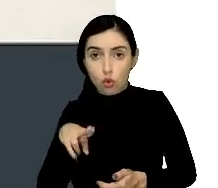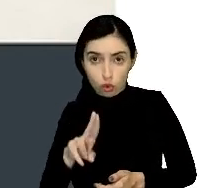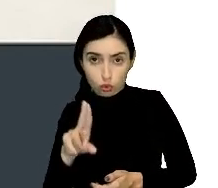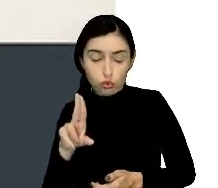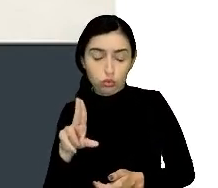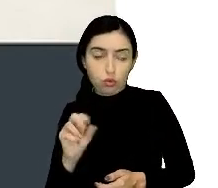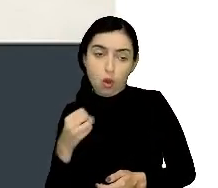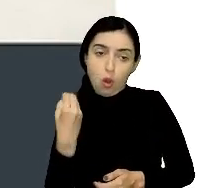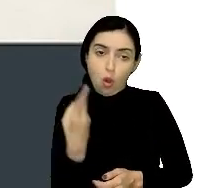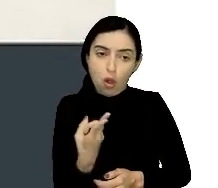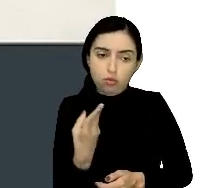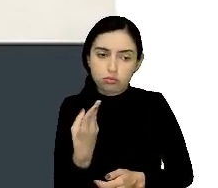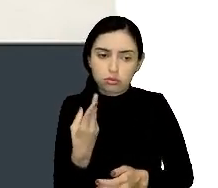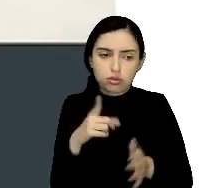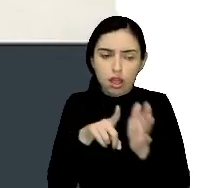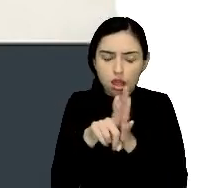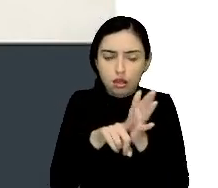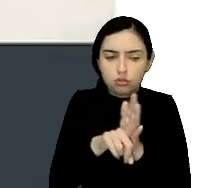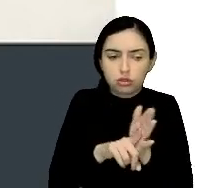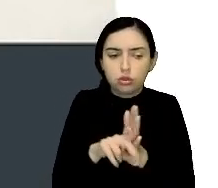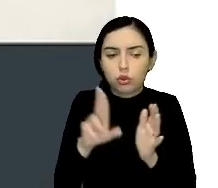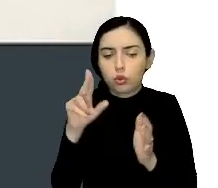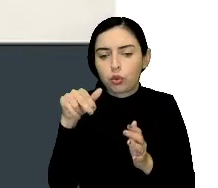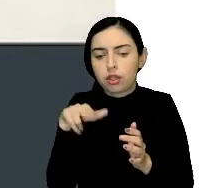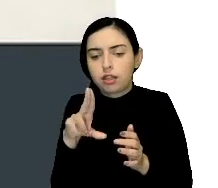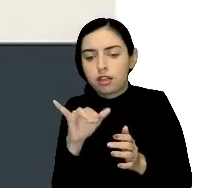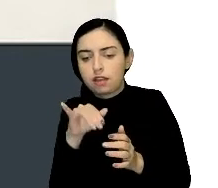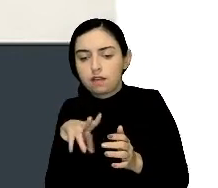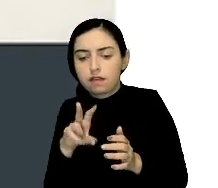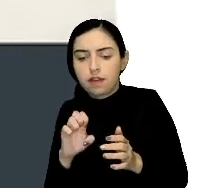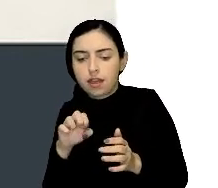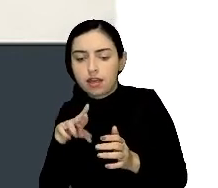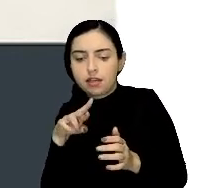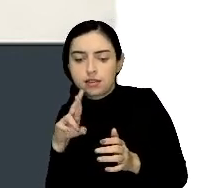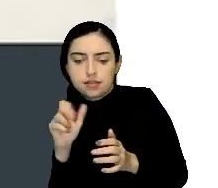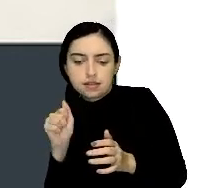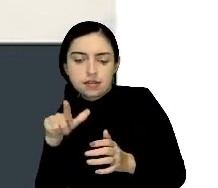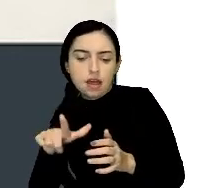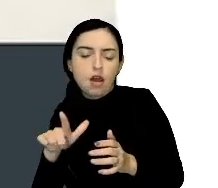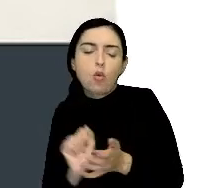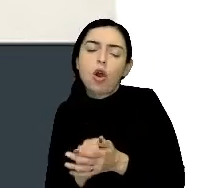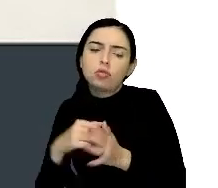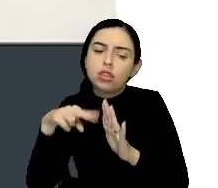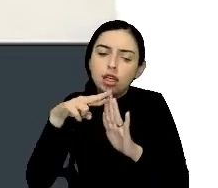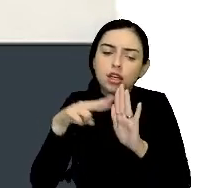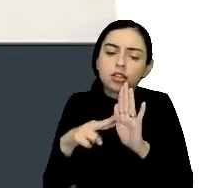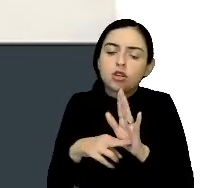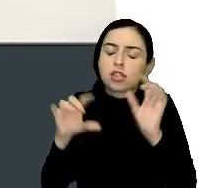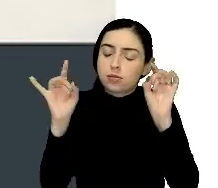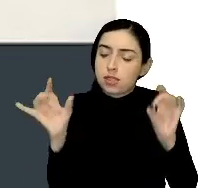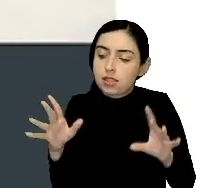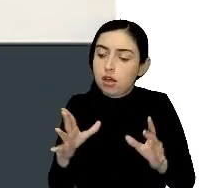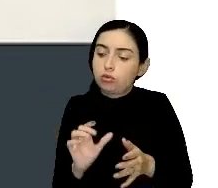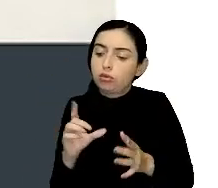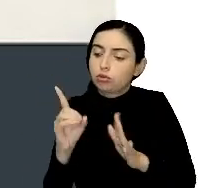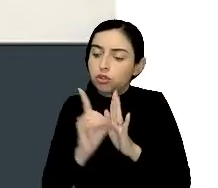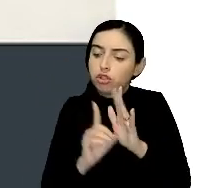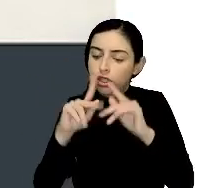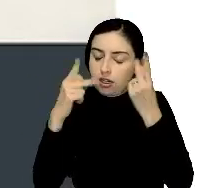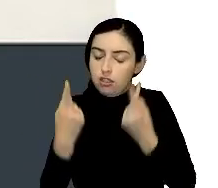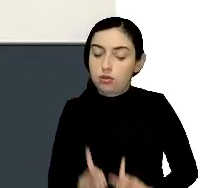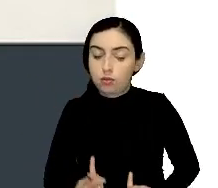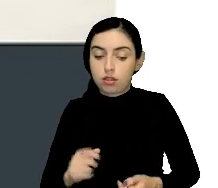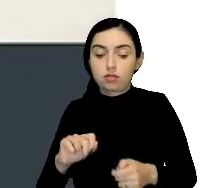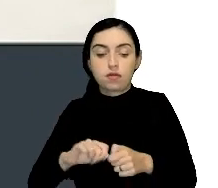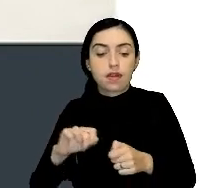na Revisão Periódica Universal, ou em algum relatório específico de direitos humanos, quem faz o Shadow Report são órgãos